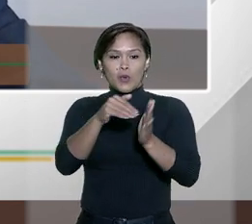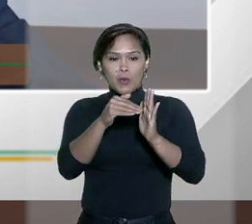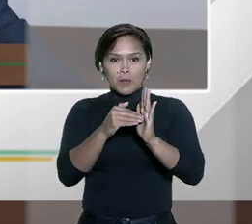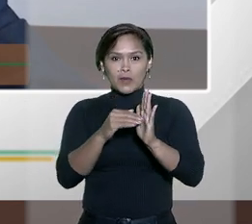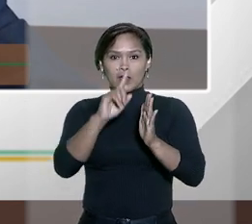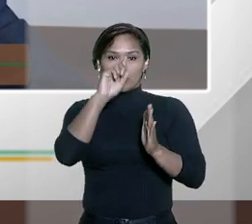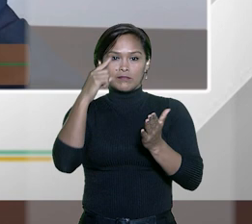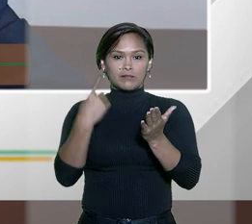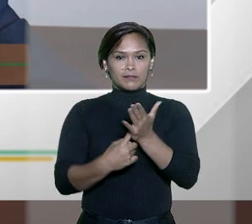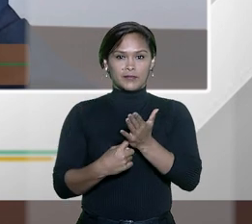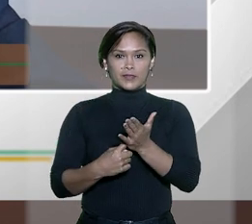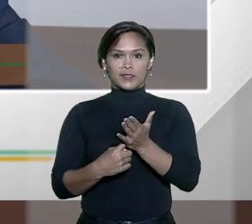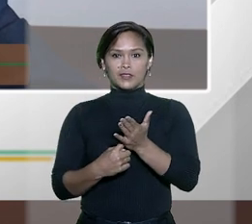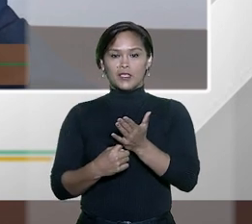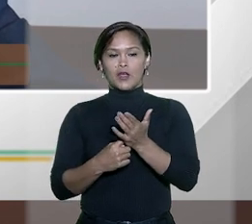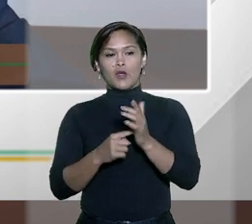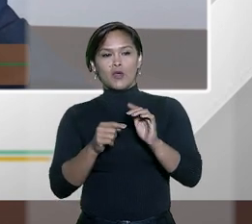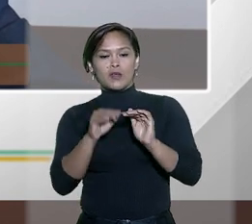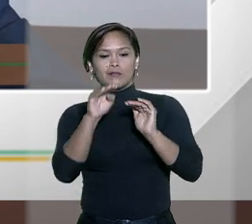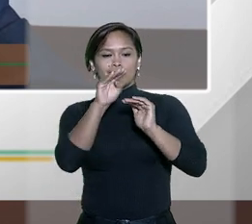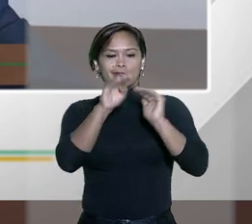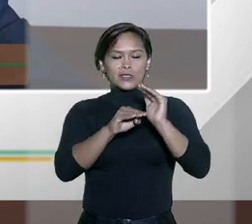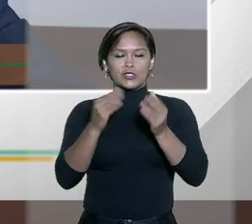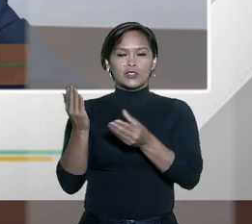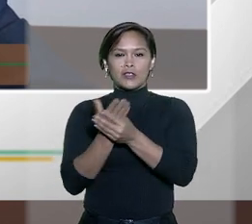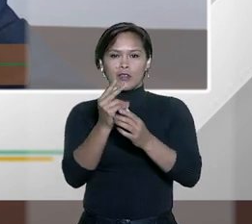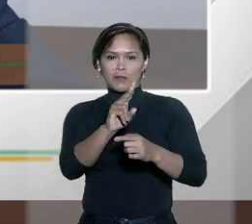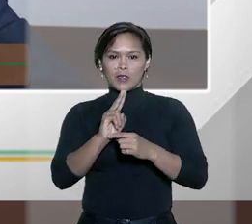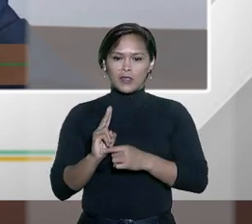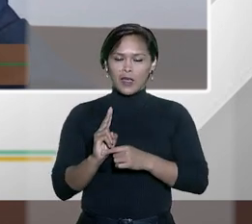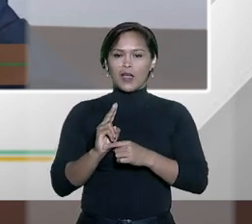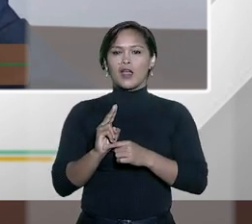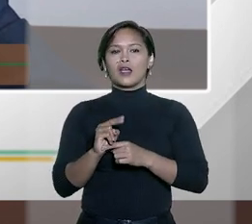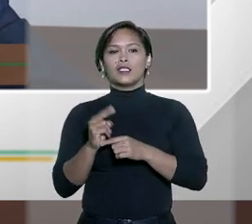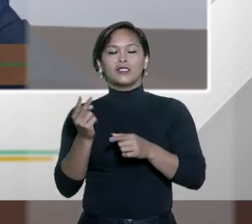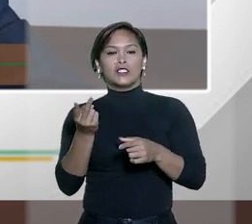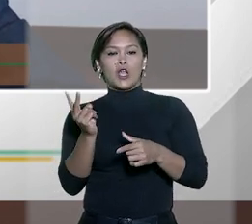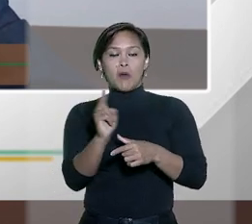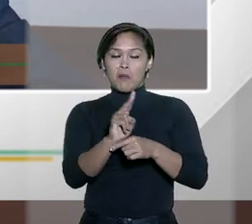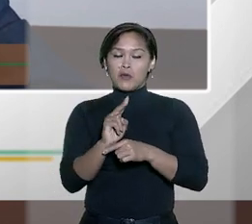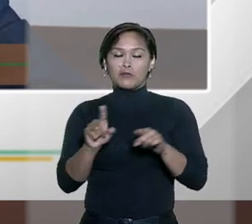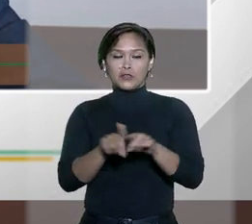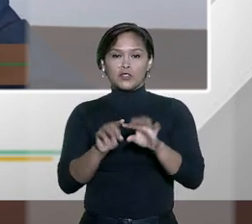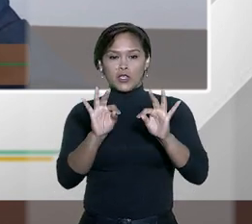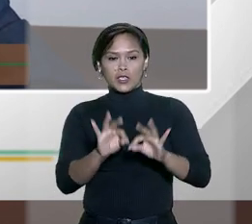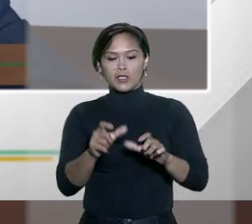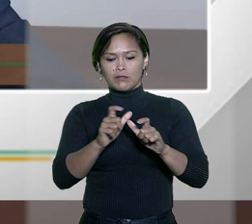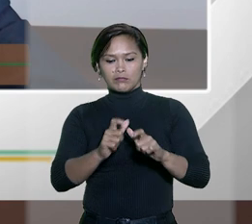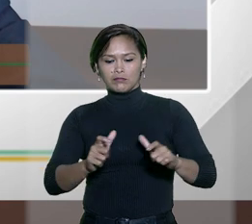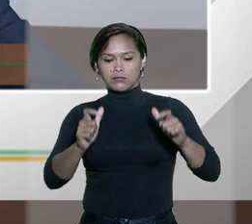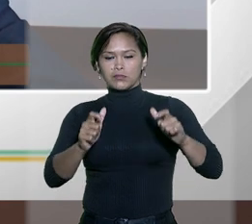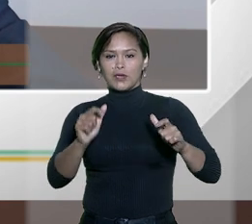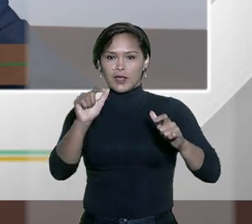dessa decisão, enfim, quanto muito medidas liminares, tutelas provisórias, a gente tem um espaço